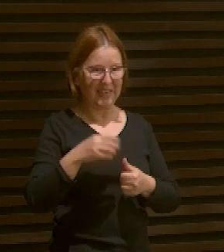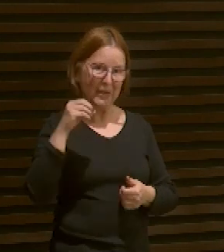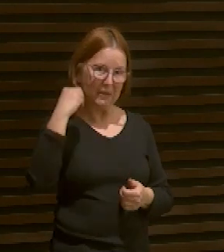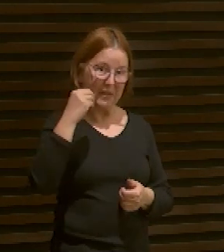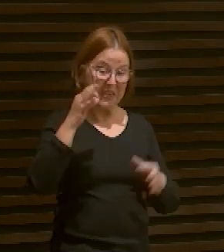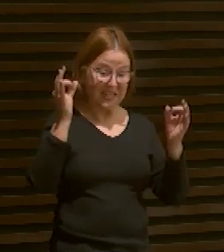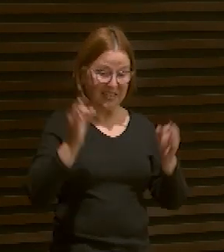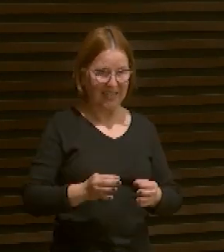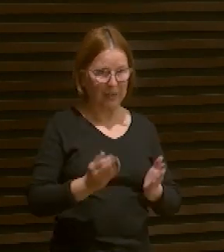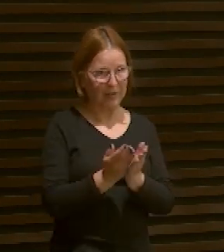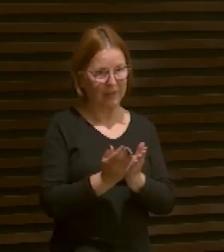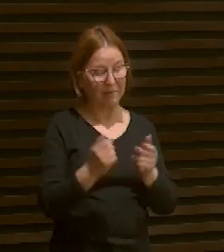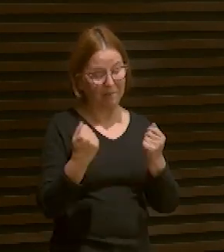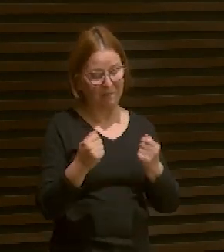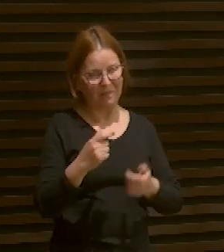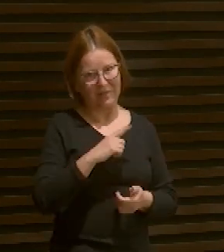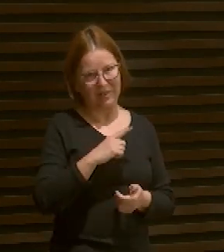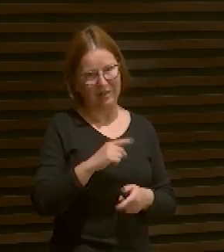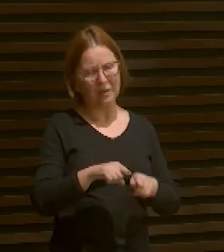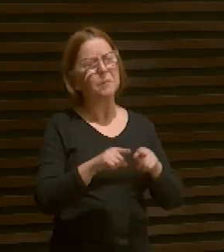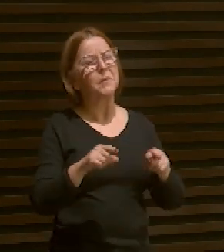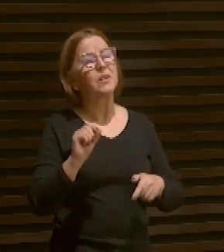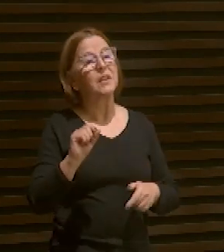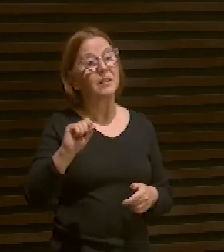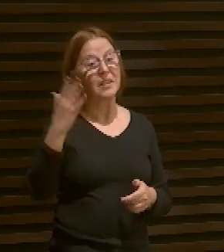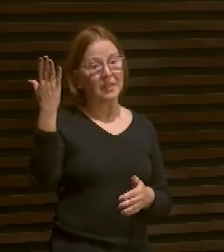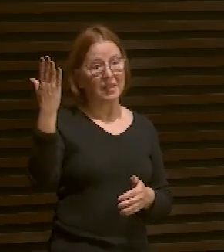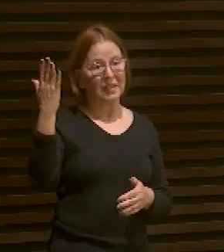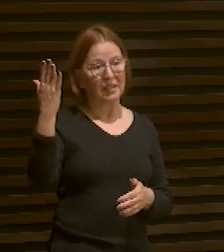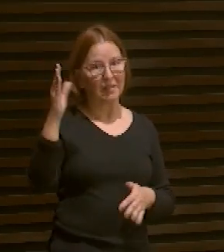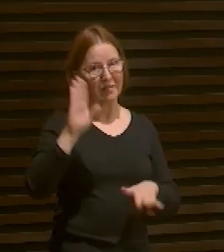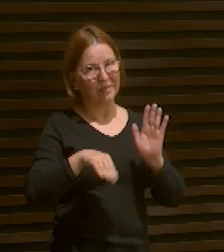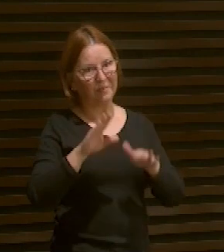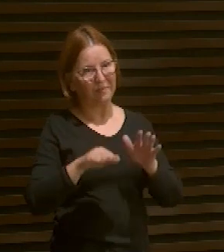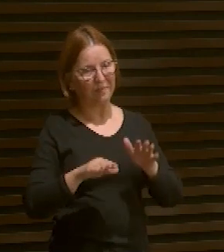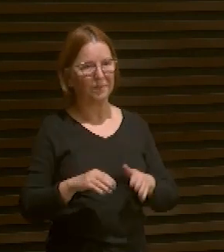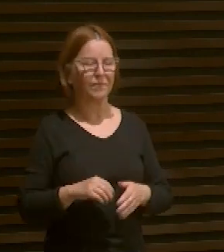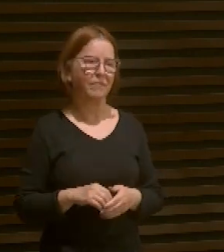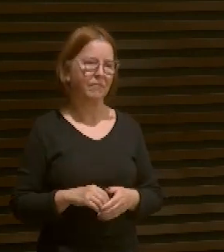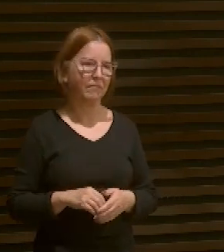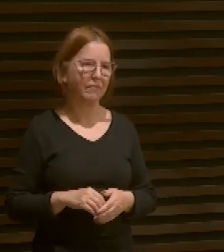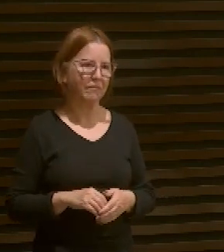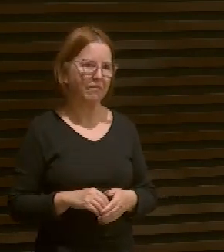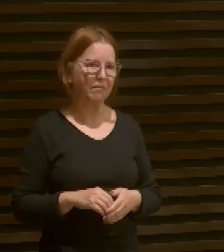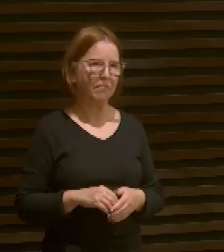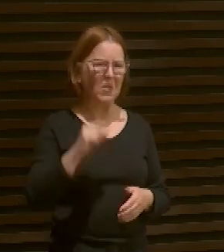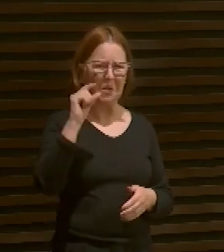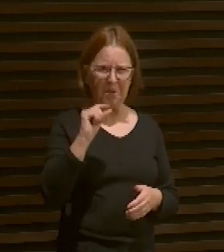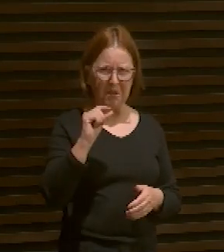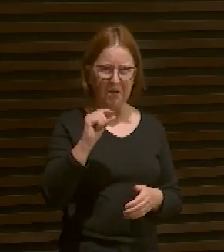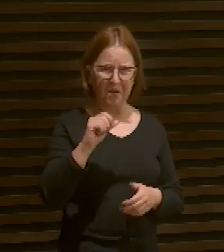que um cristão deveria ter. Porém, o que acontece de vez em quando? Na menor mudança